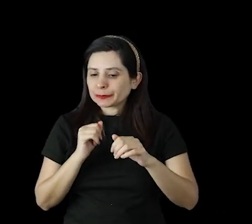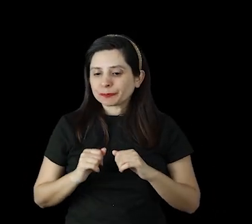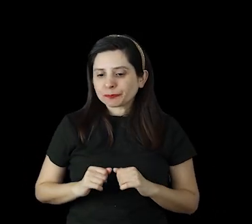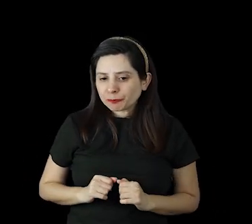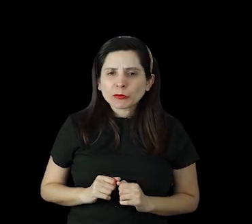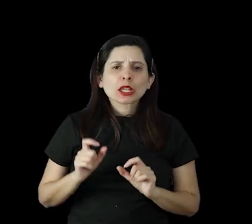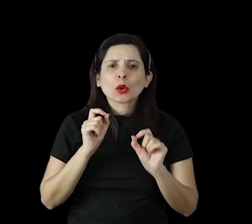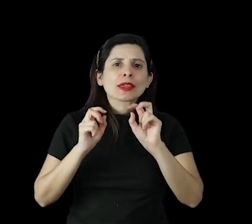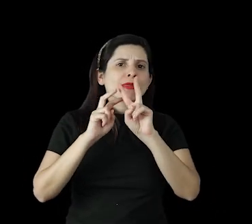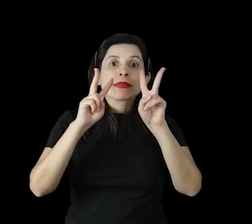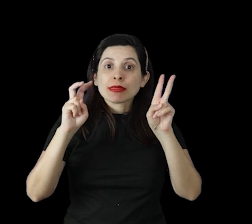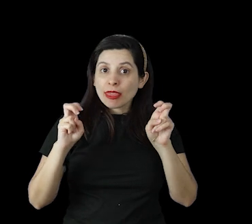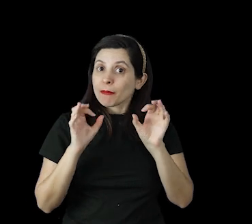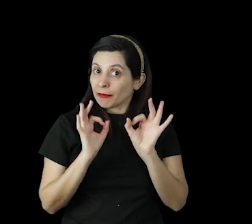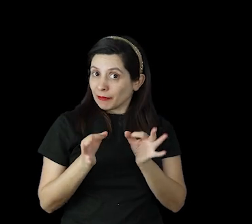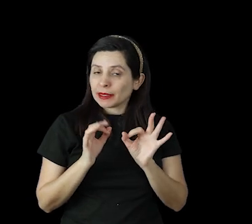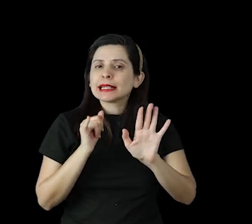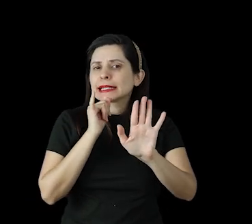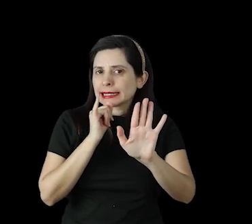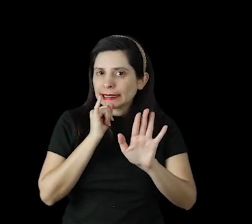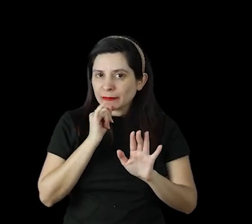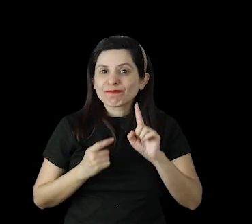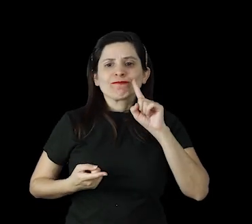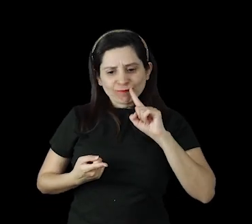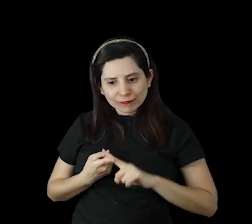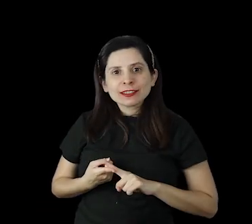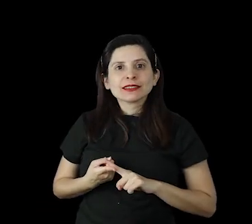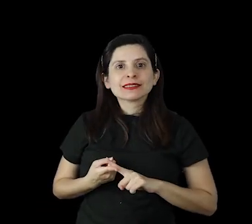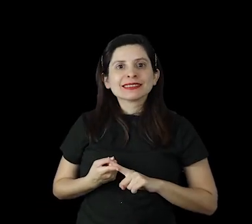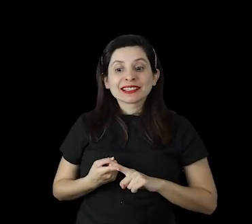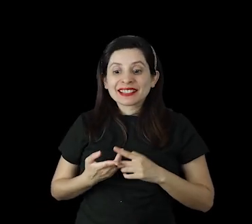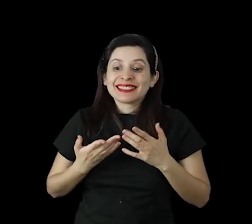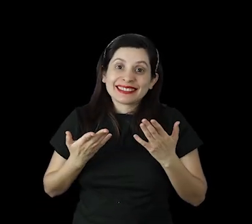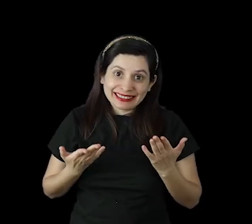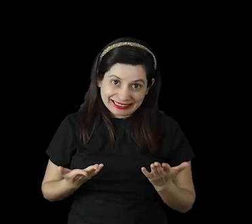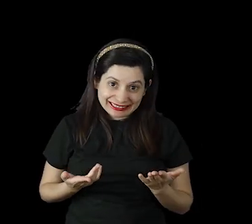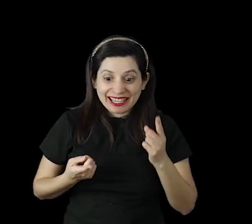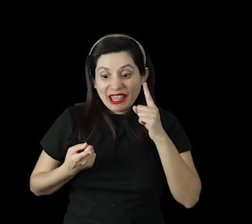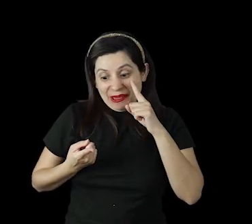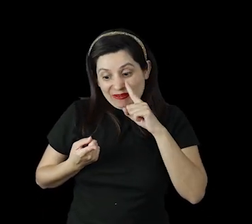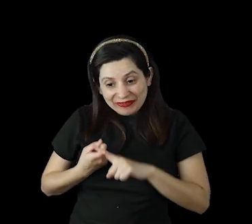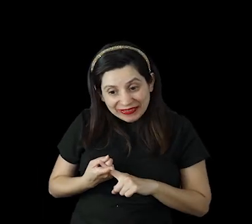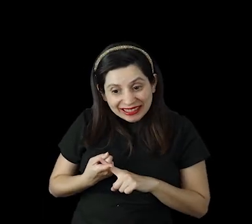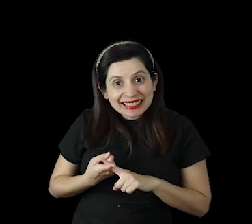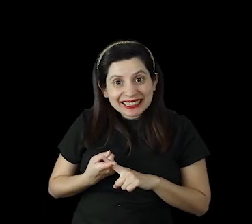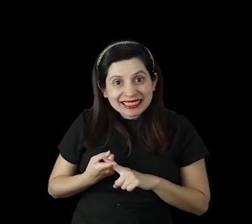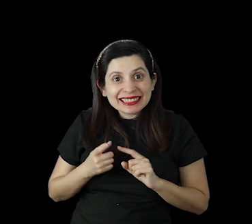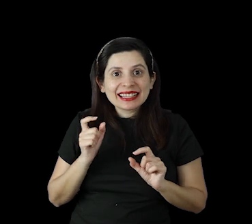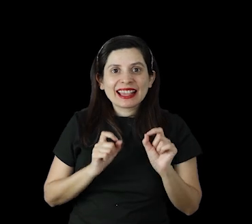que são temas mesmo. Por exemplo, vingança. Vingança é